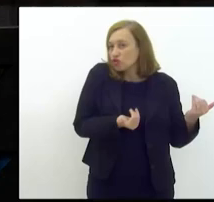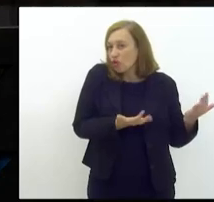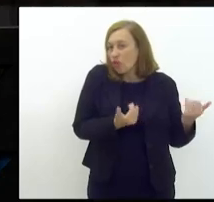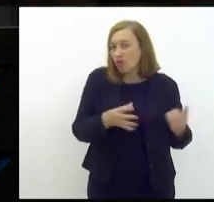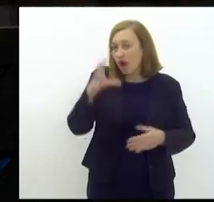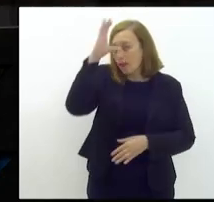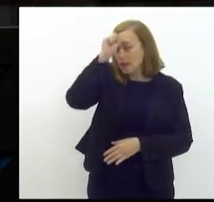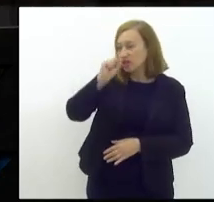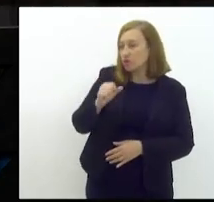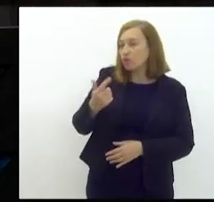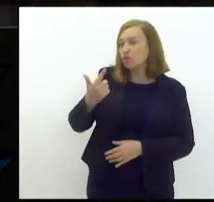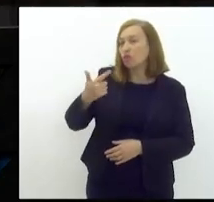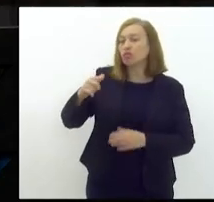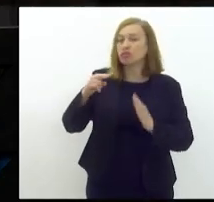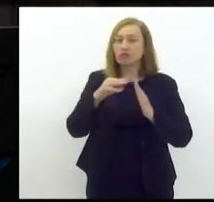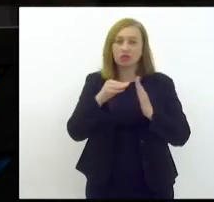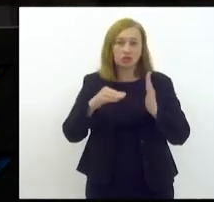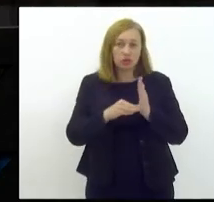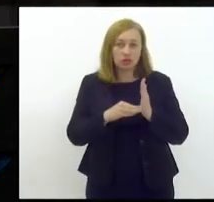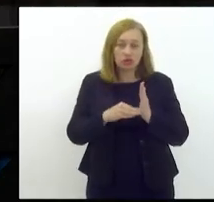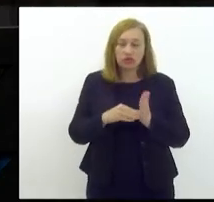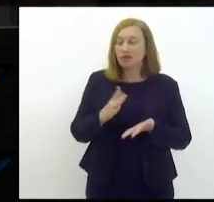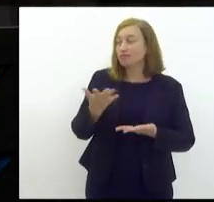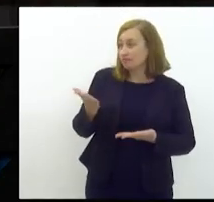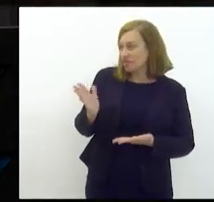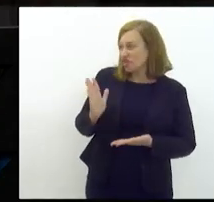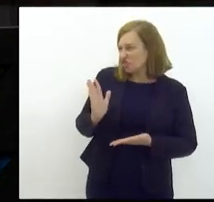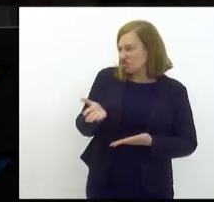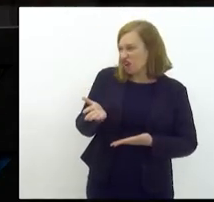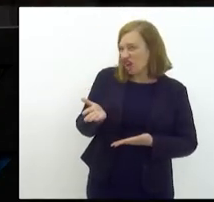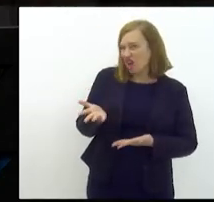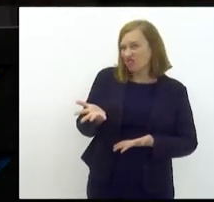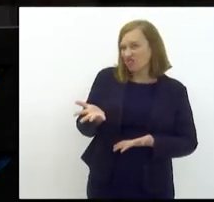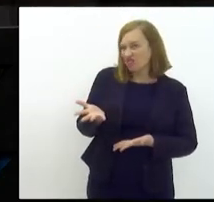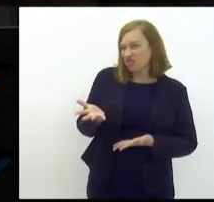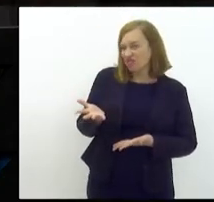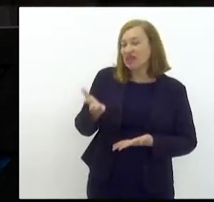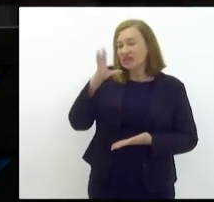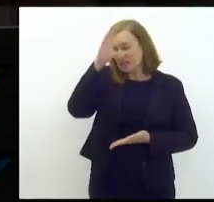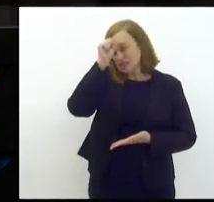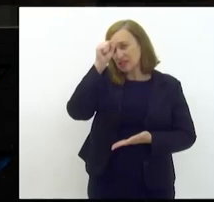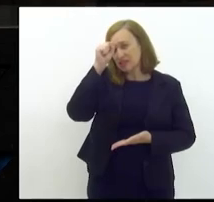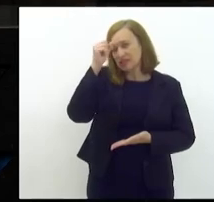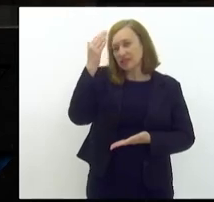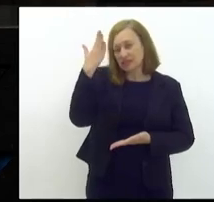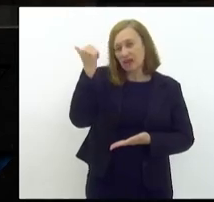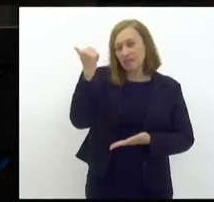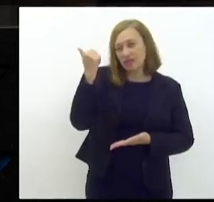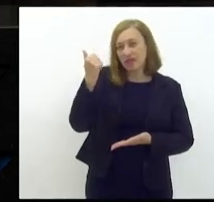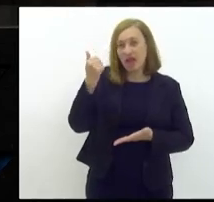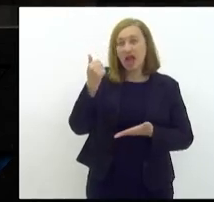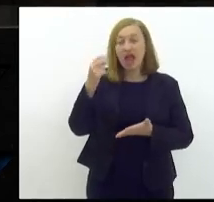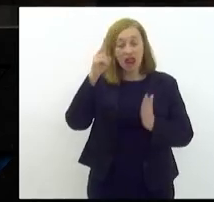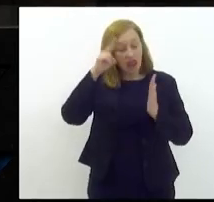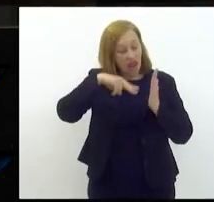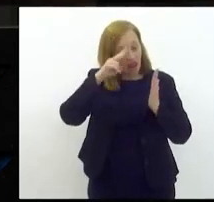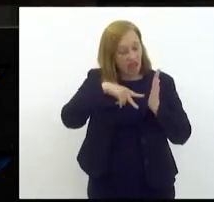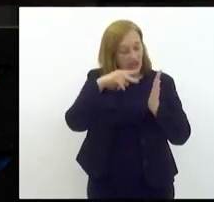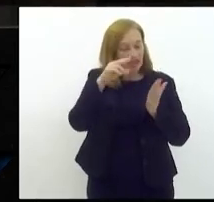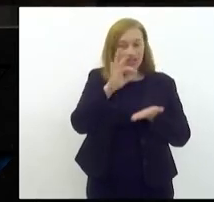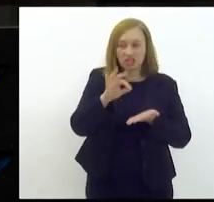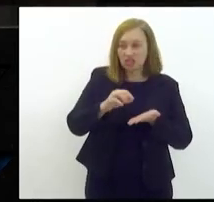outra metodologia Aliás já praticamente sabia ler e escrever intuitivamente